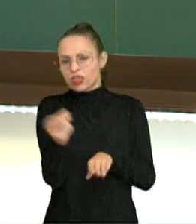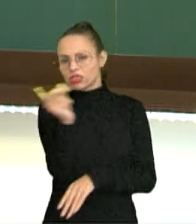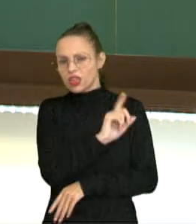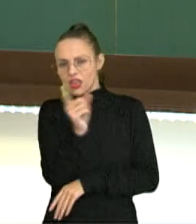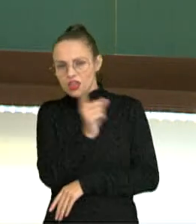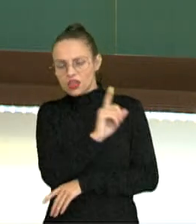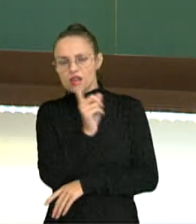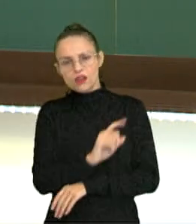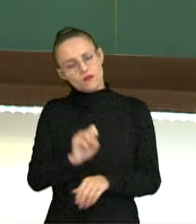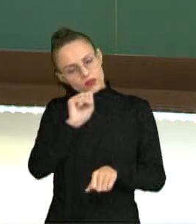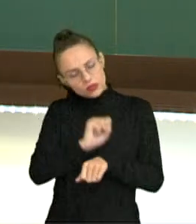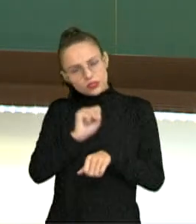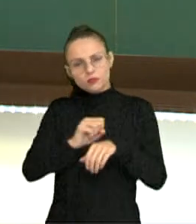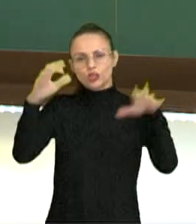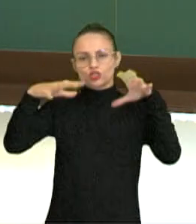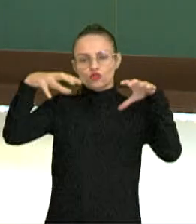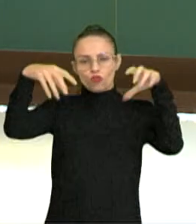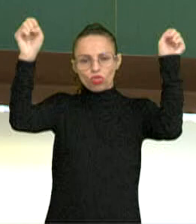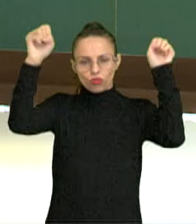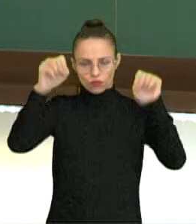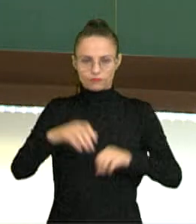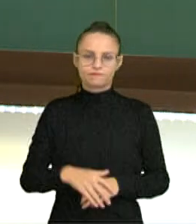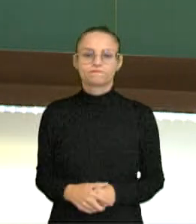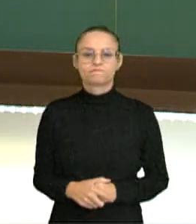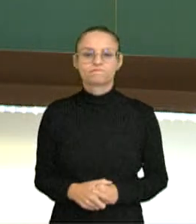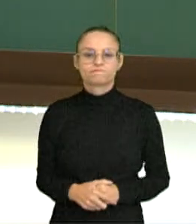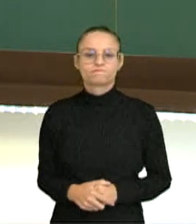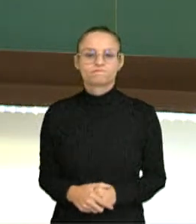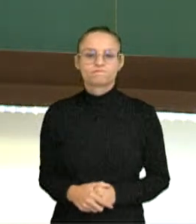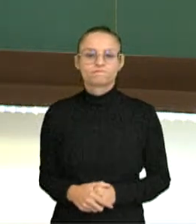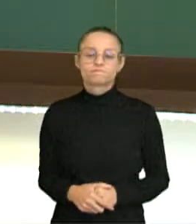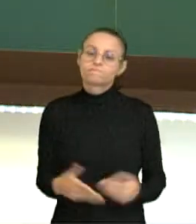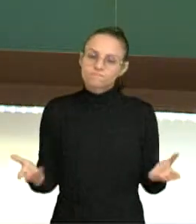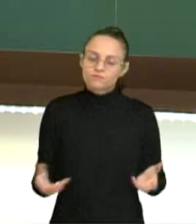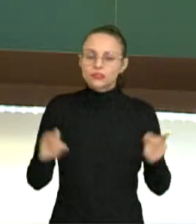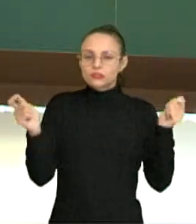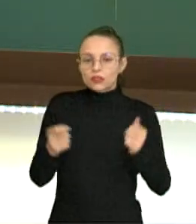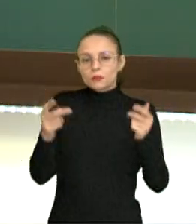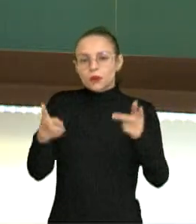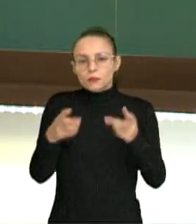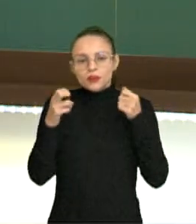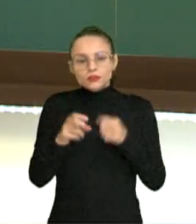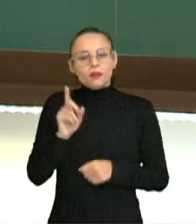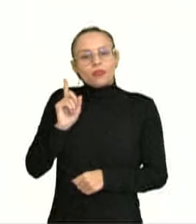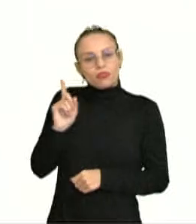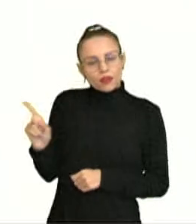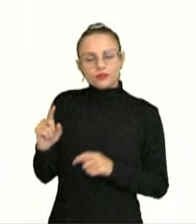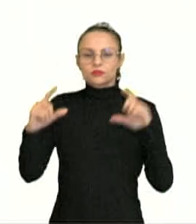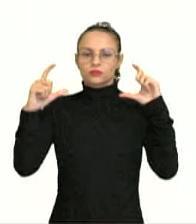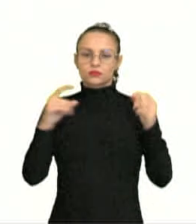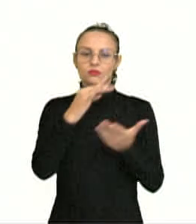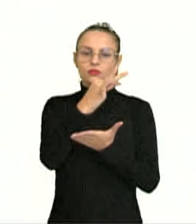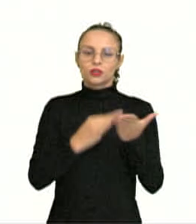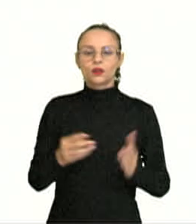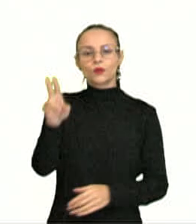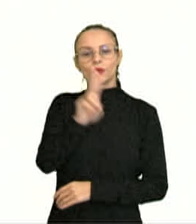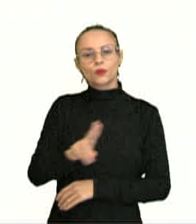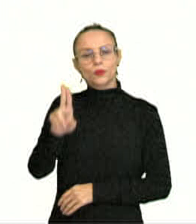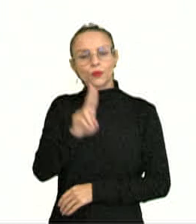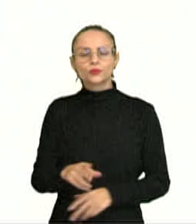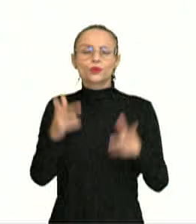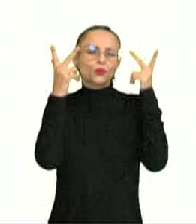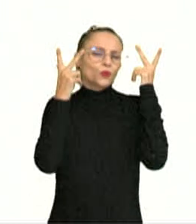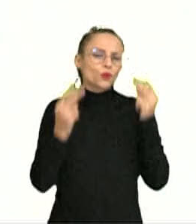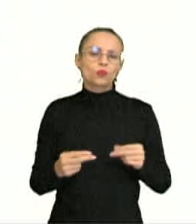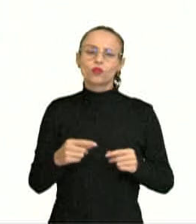senhora. Vamos esperar estiar. É possível reconhecer nessa passagem, em uso muito